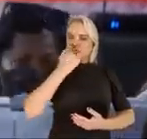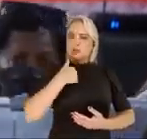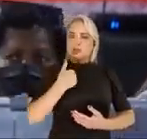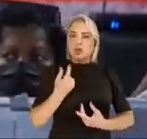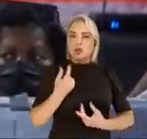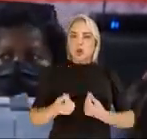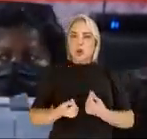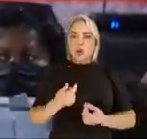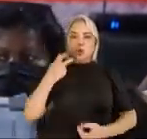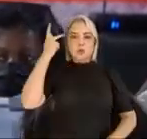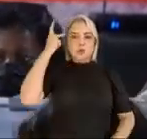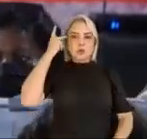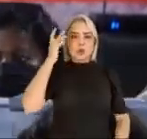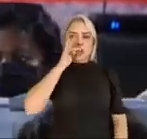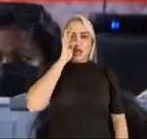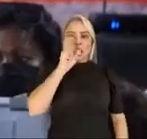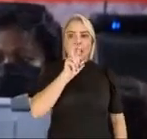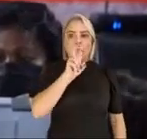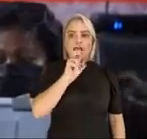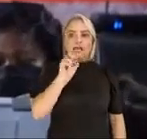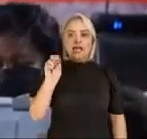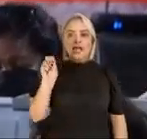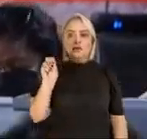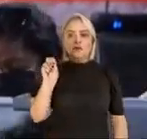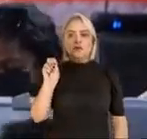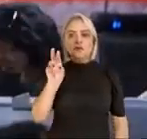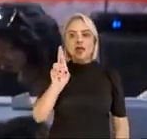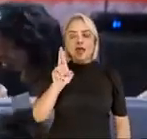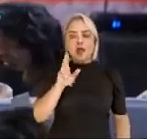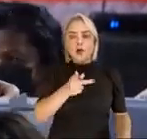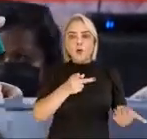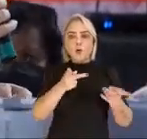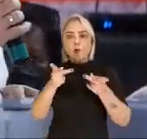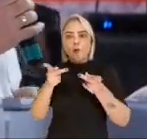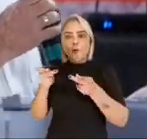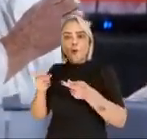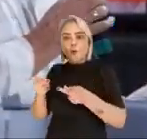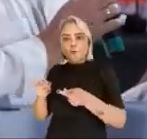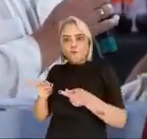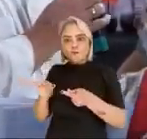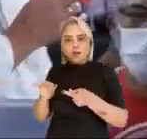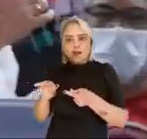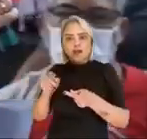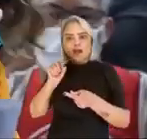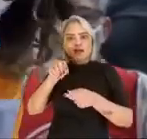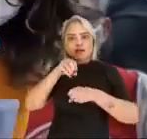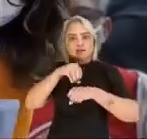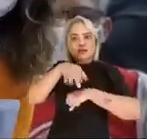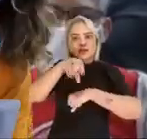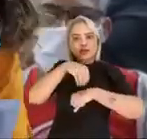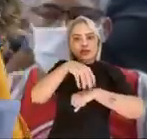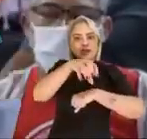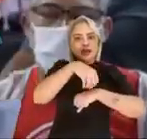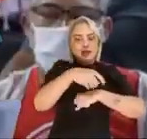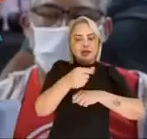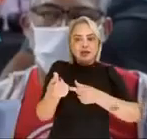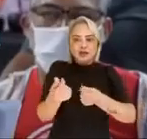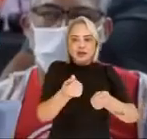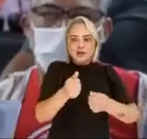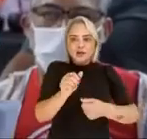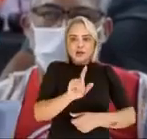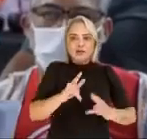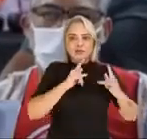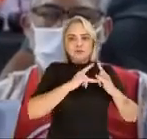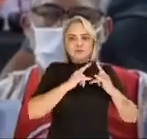parece que R$500 o convite, e esse dinheiro foi distribuído para que os companheiros da